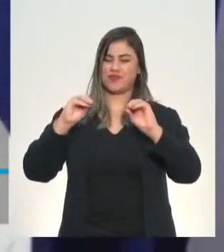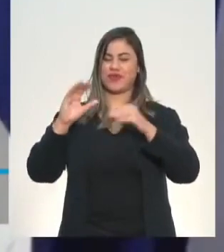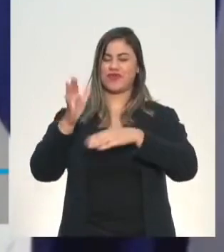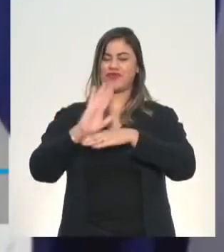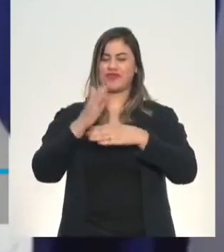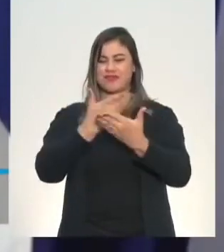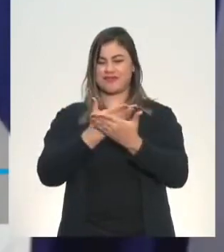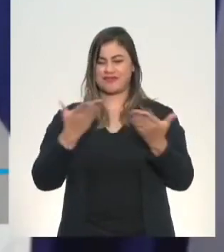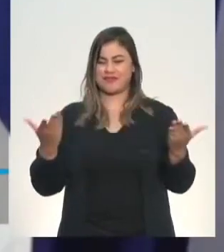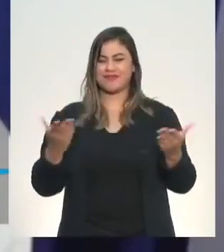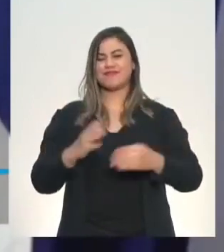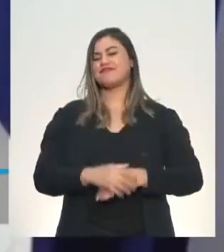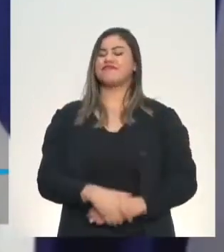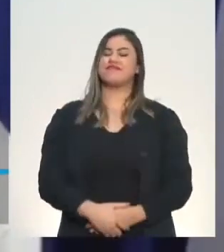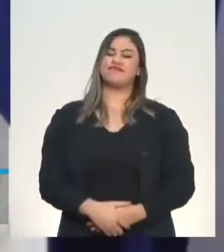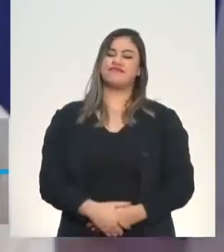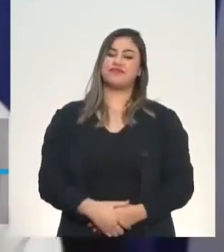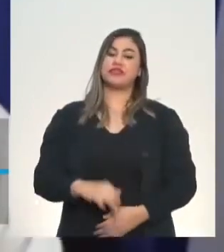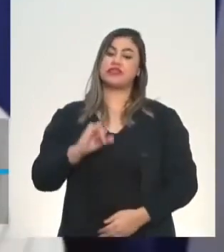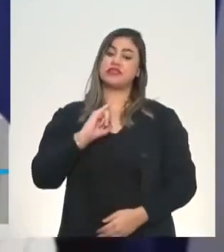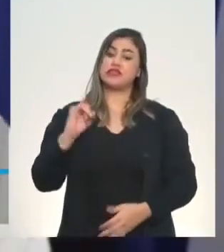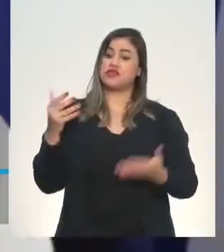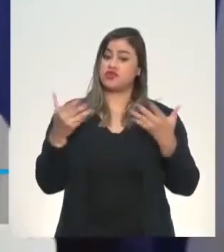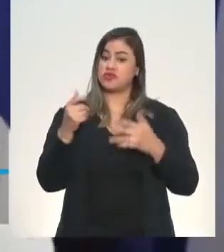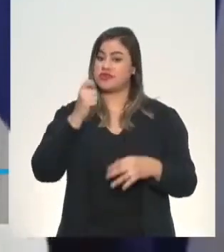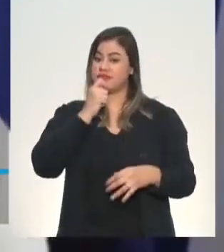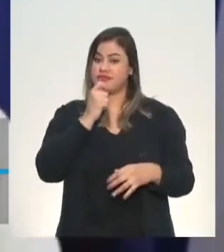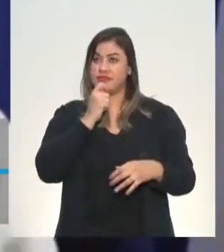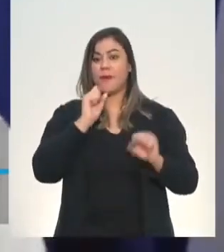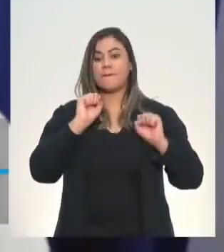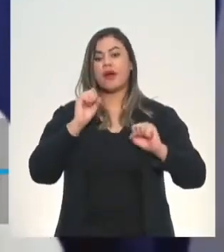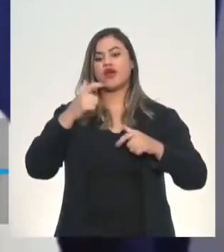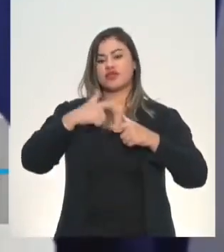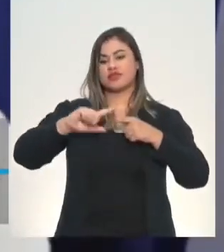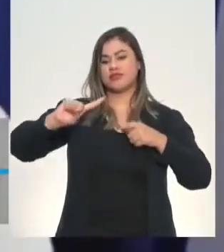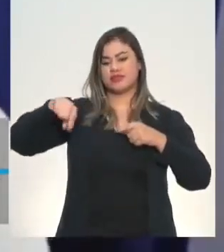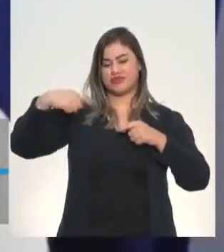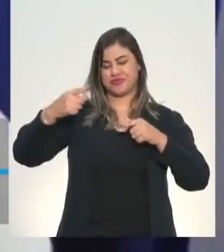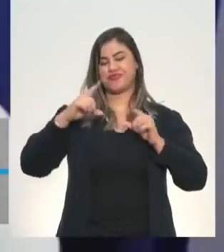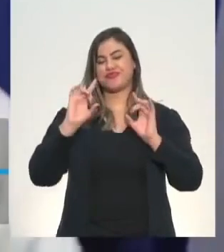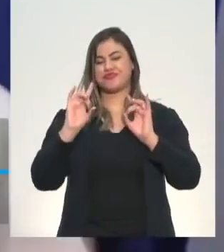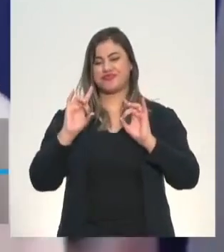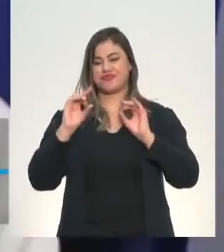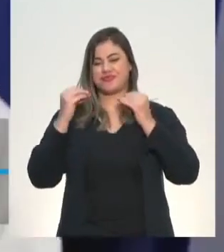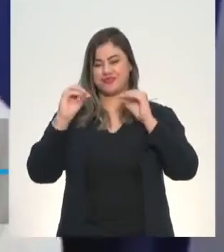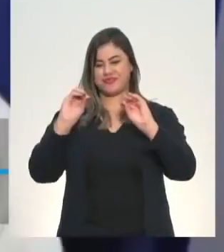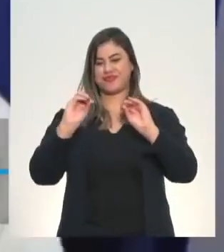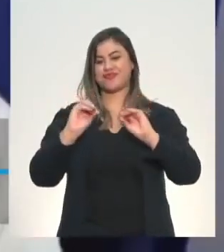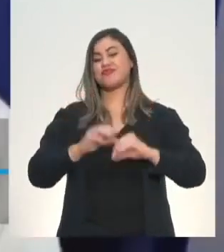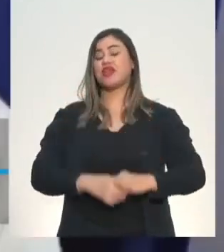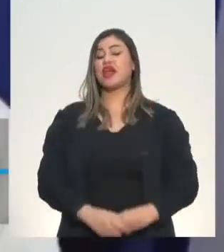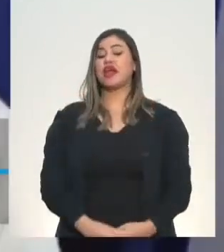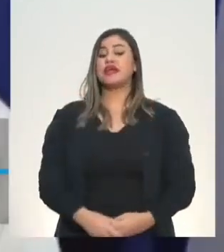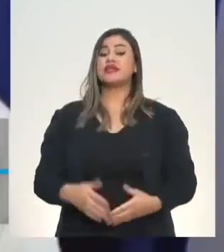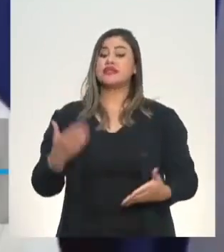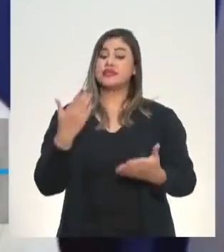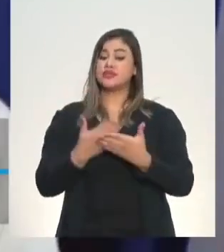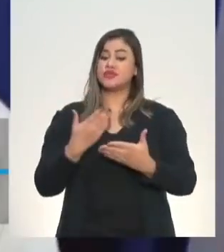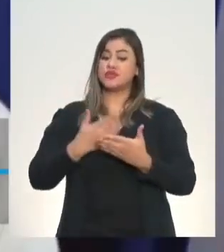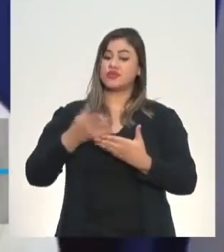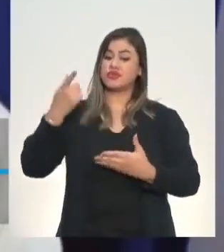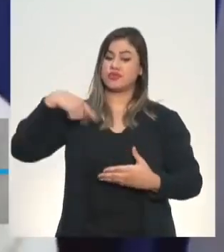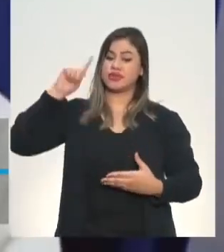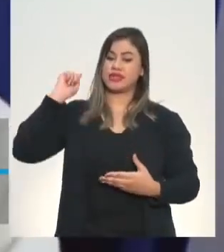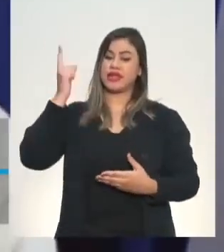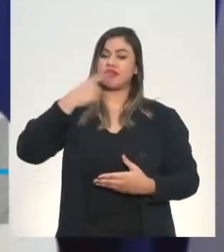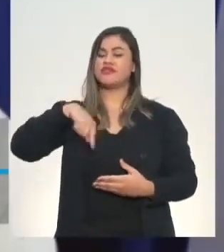para vocês, né? Se não ficar hoje, nas próximas semanas, com certeza estará. Bom, na aula passada, então, a gente viu lá um